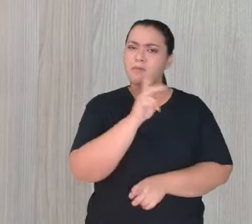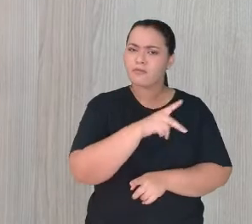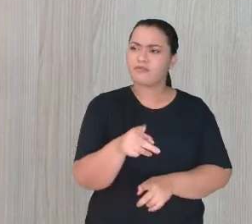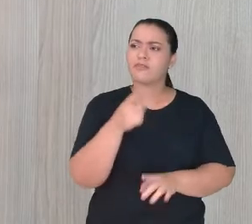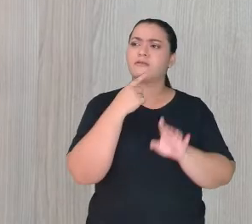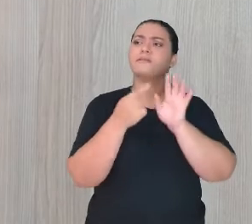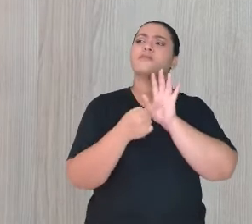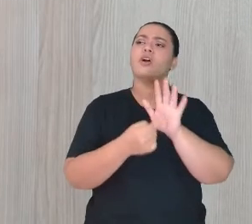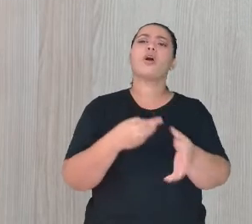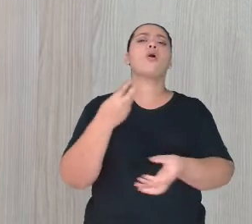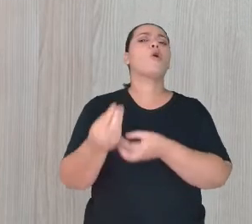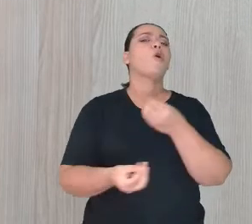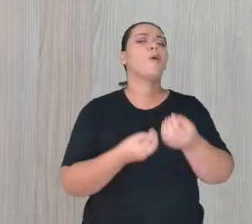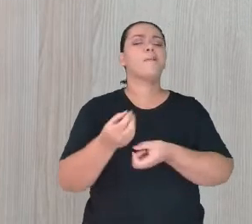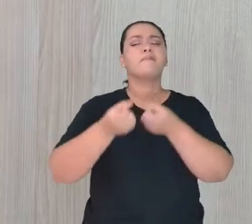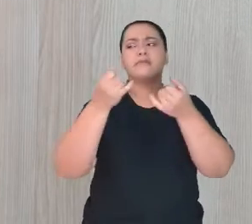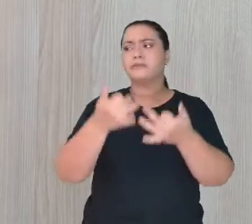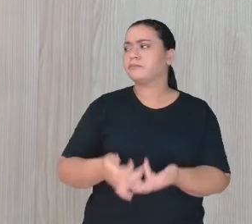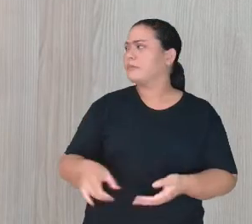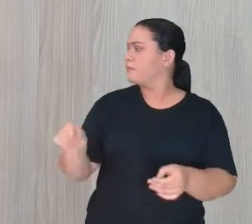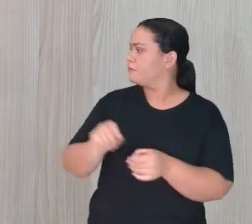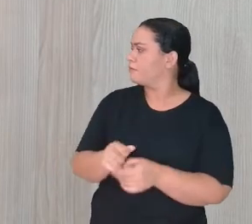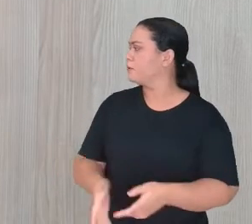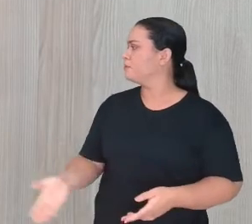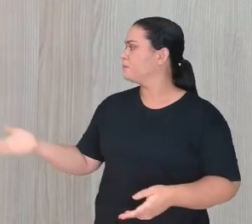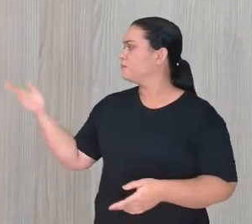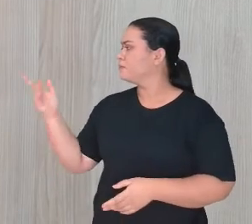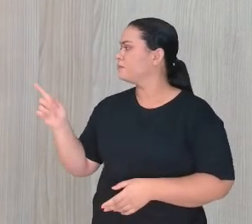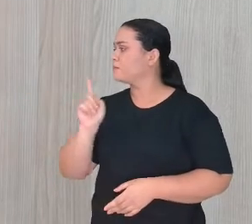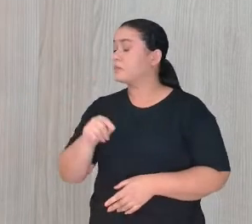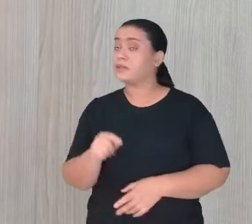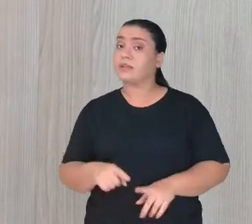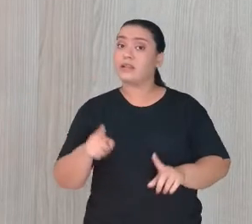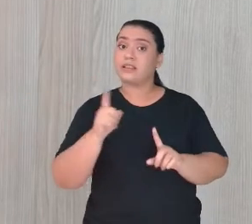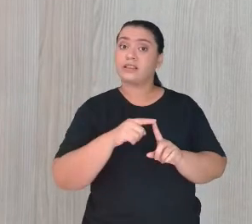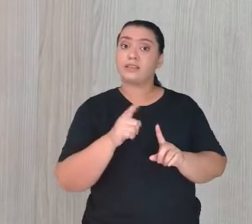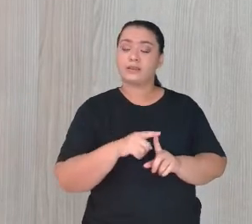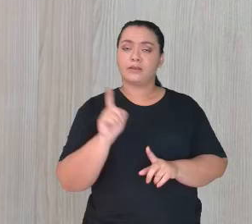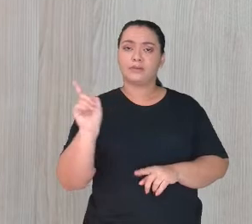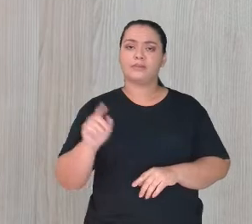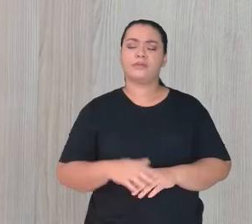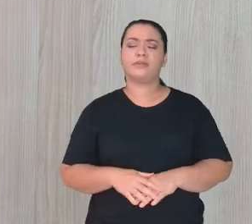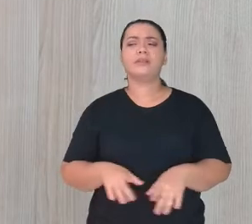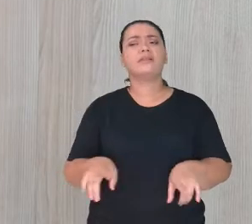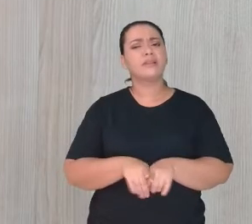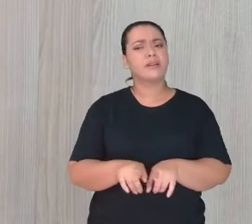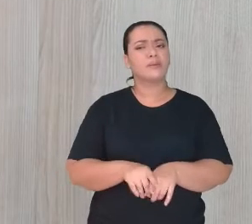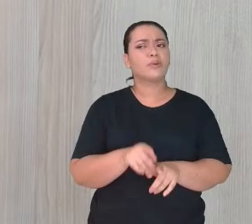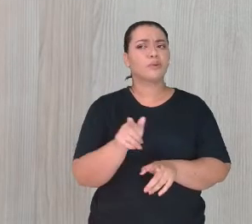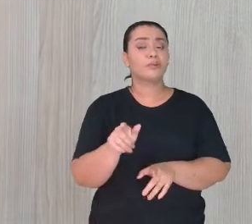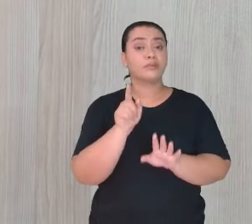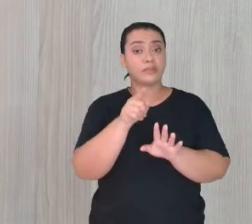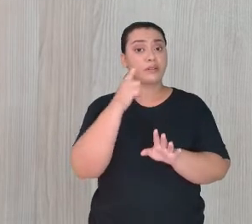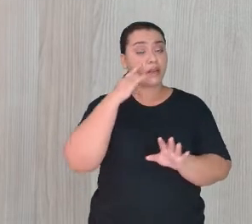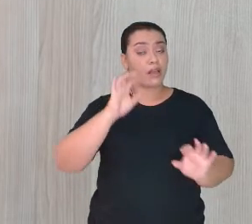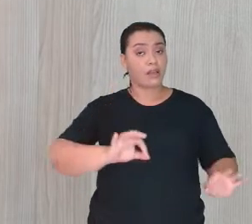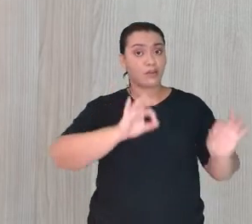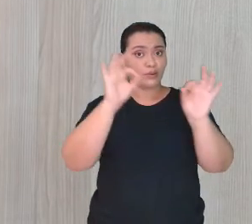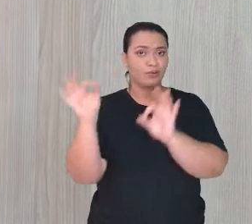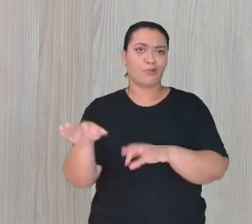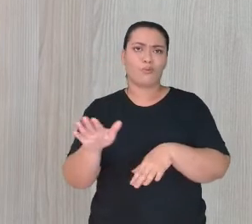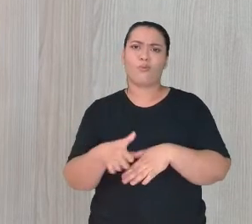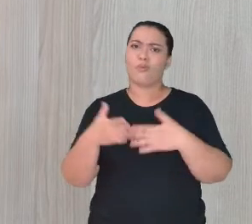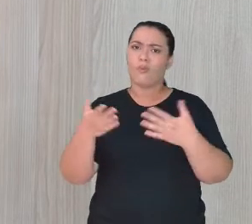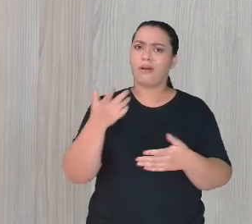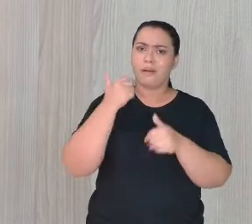você como é que você faz aí esse tipo de questão. E outra, pessoal, quando você estiver assistindo aí ou